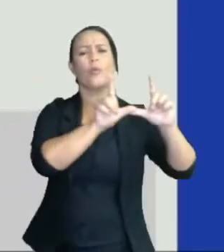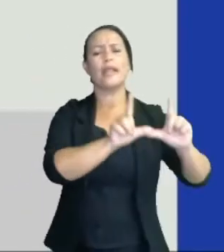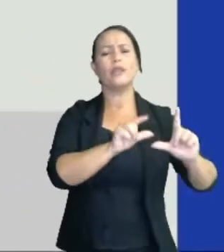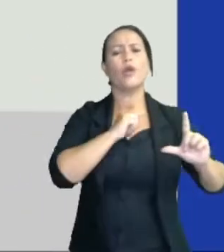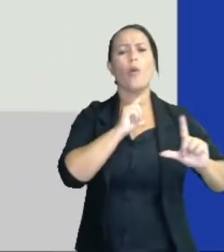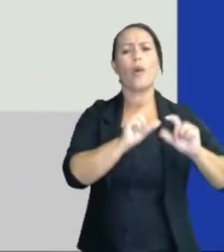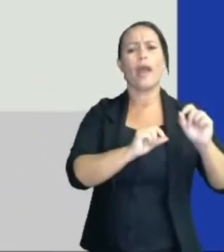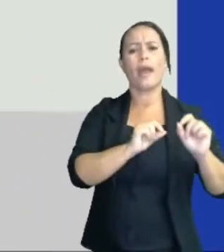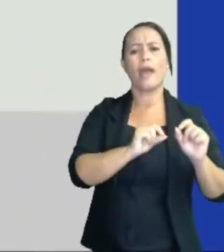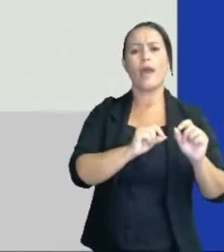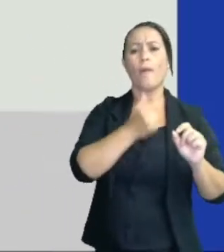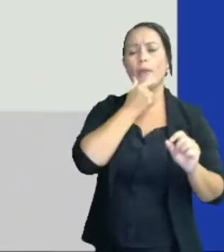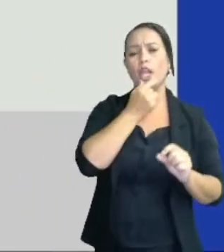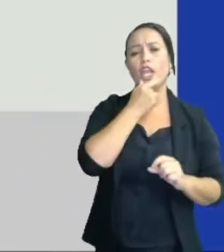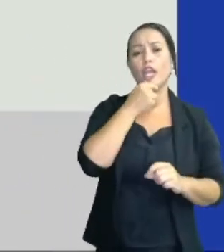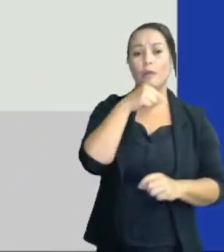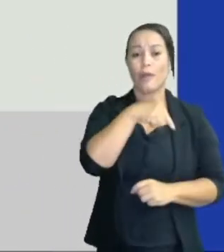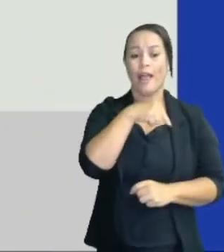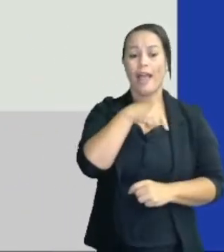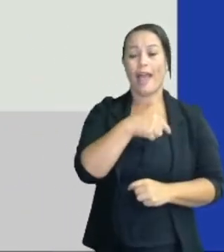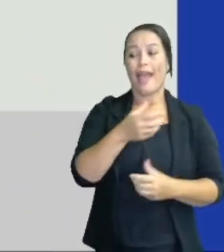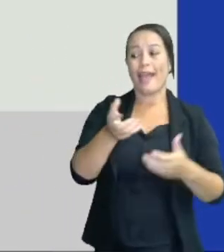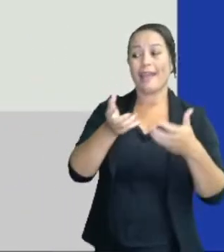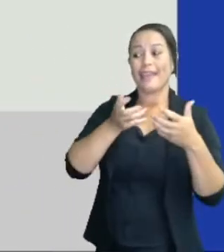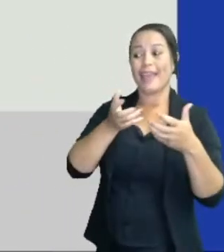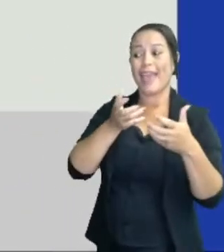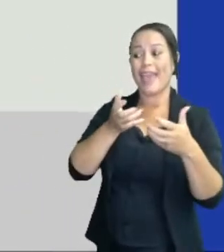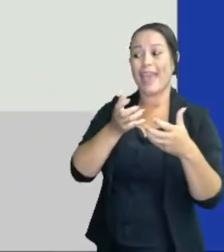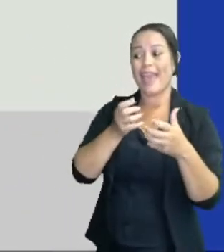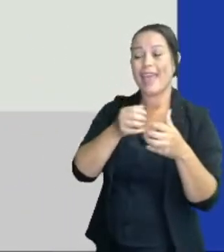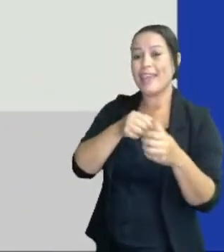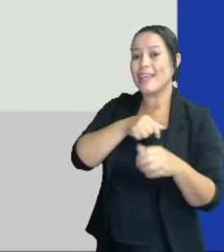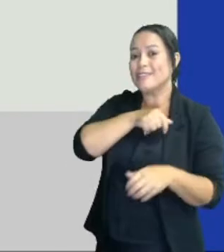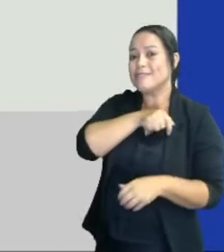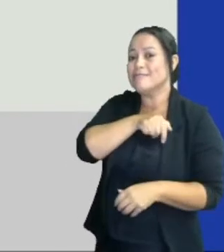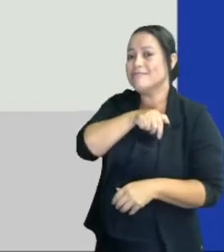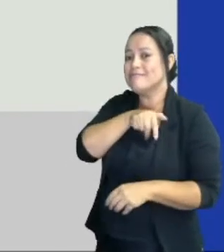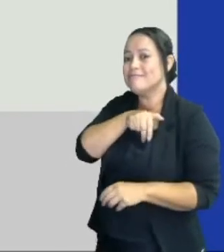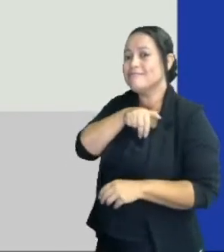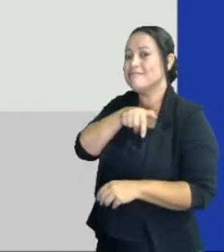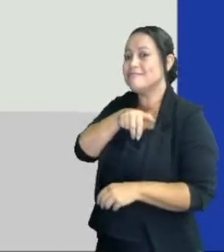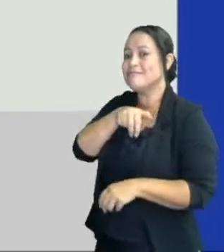gente tem um menino lá querendo se aproximar de